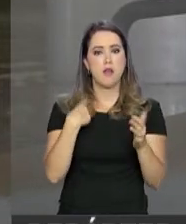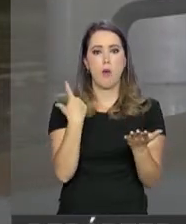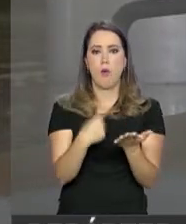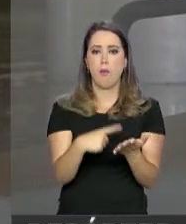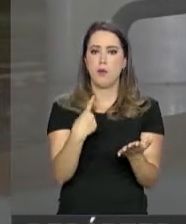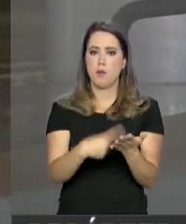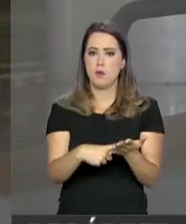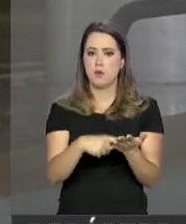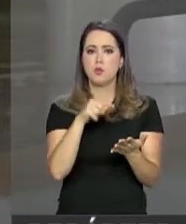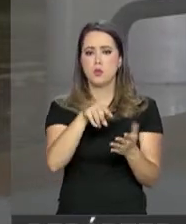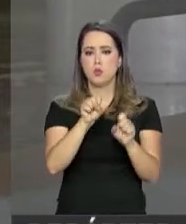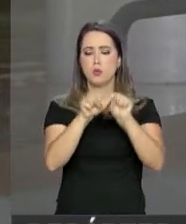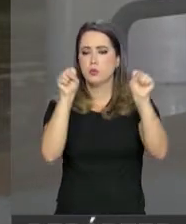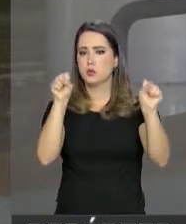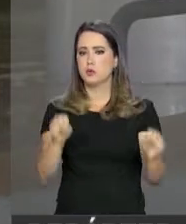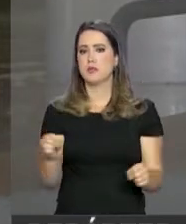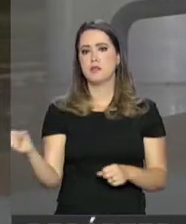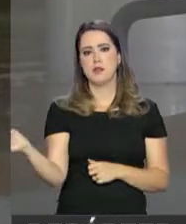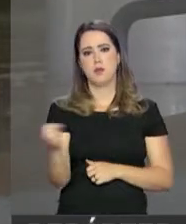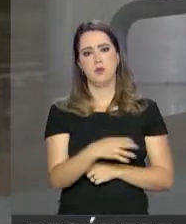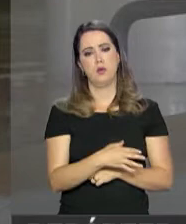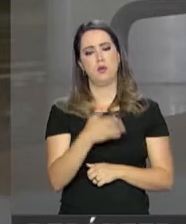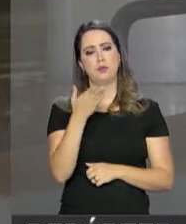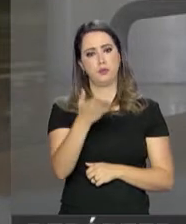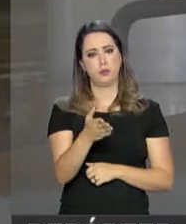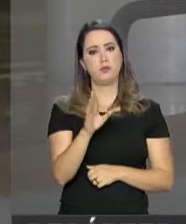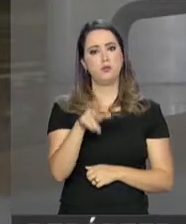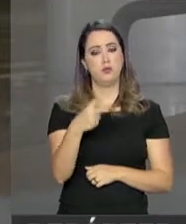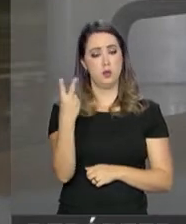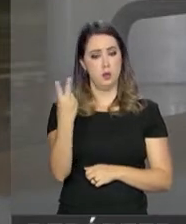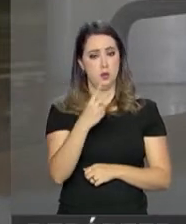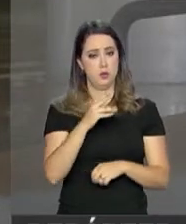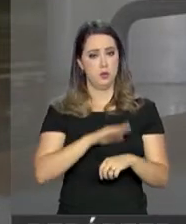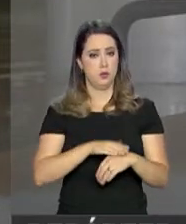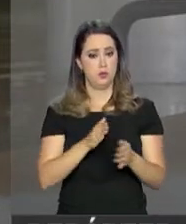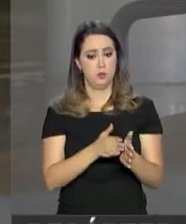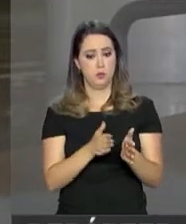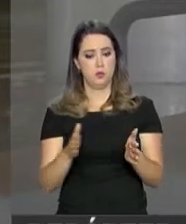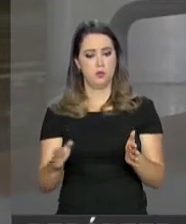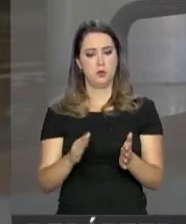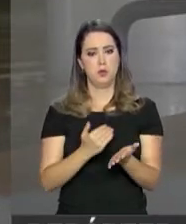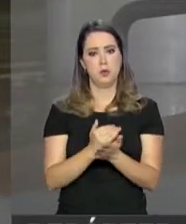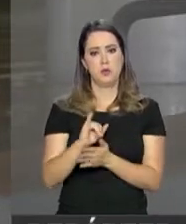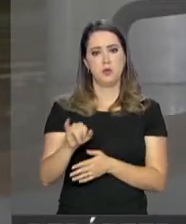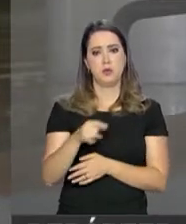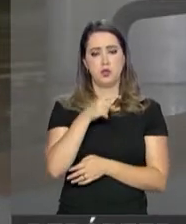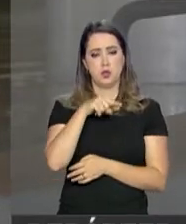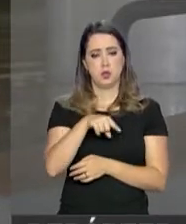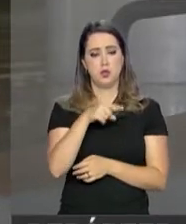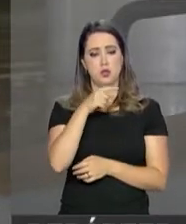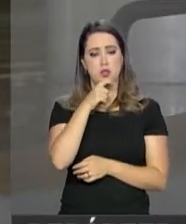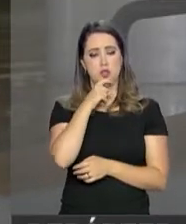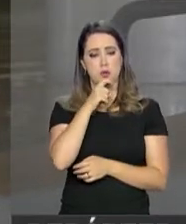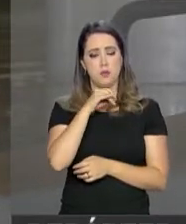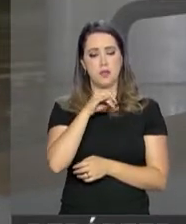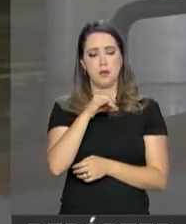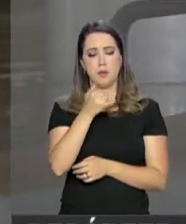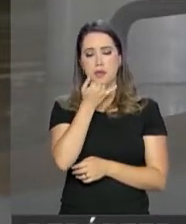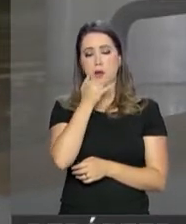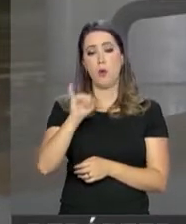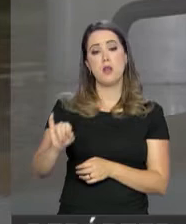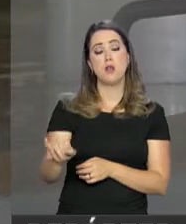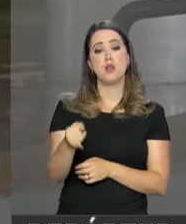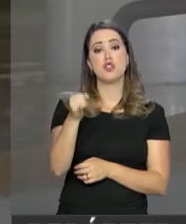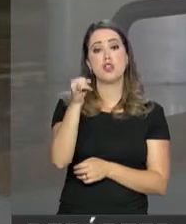sistema. Esta é a segunda etapa do E-Social, que começou em janeiro deste ano com o cadastro de